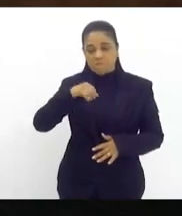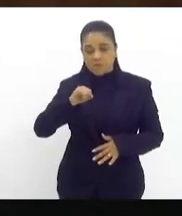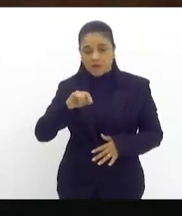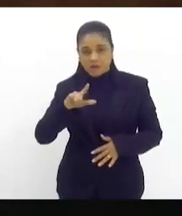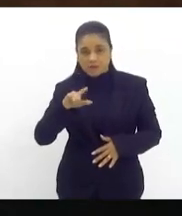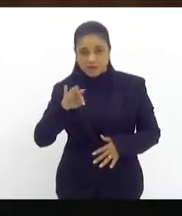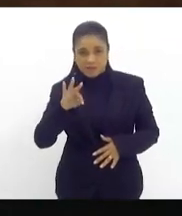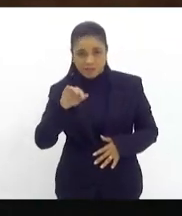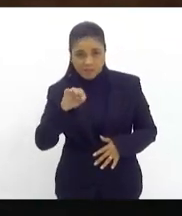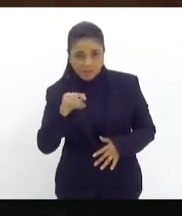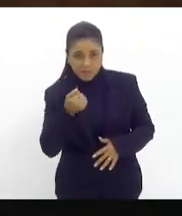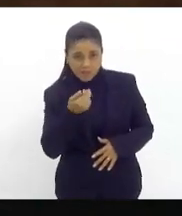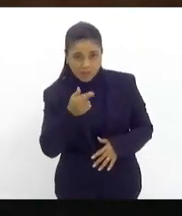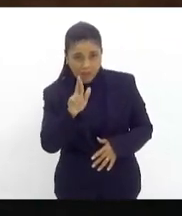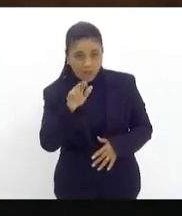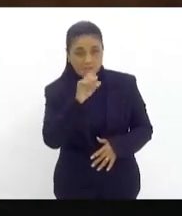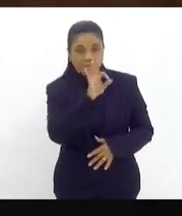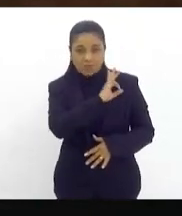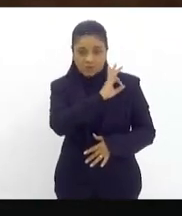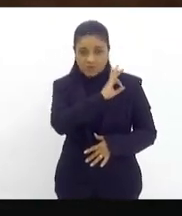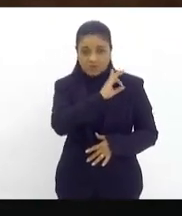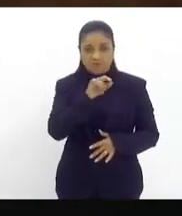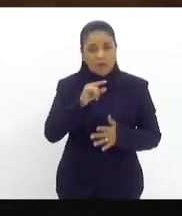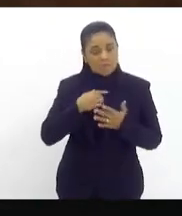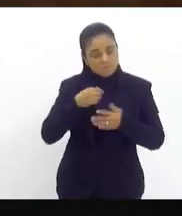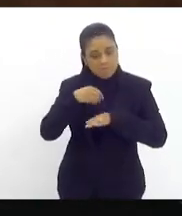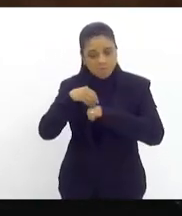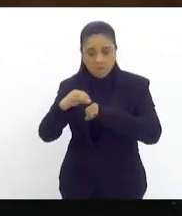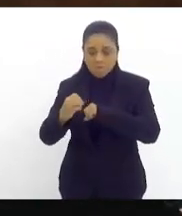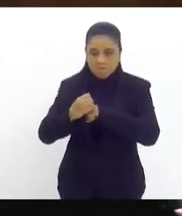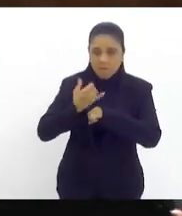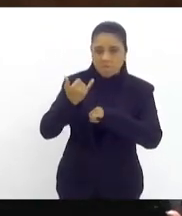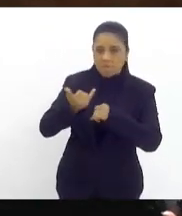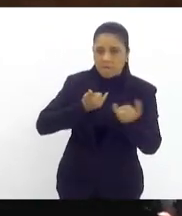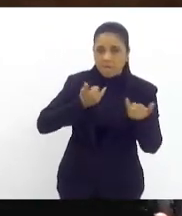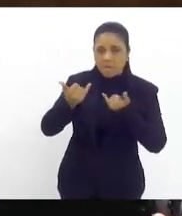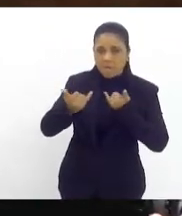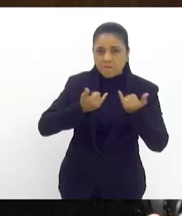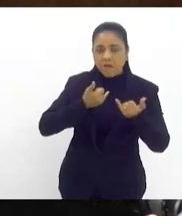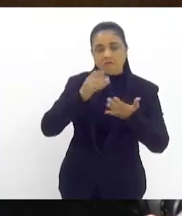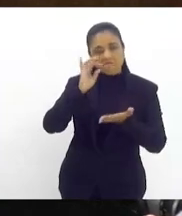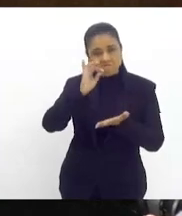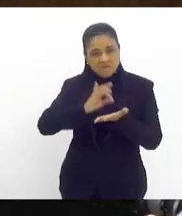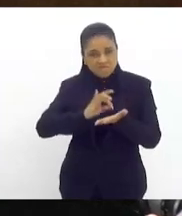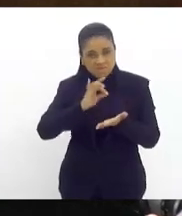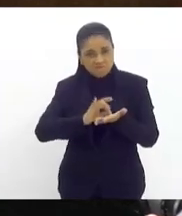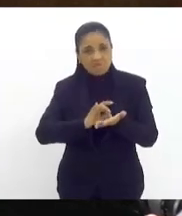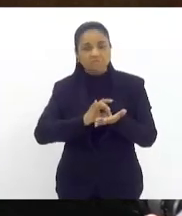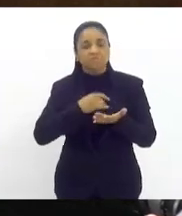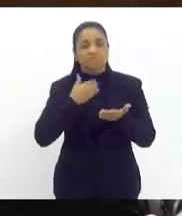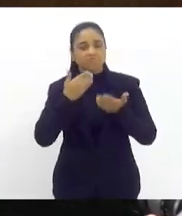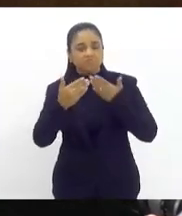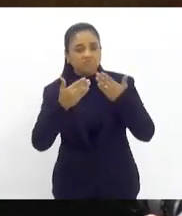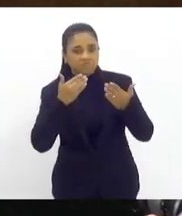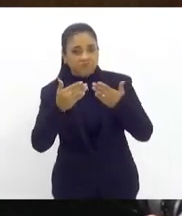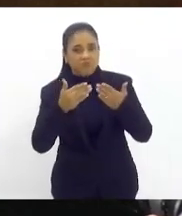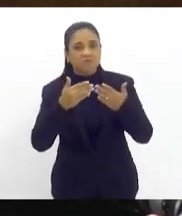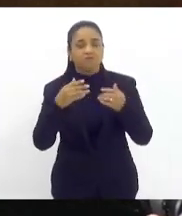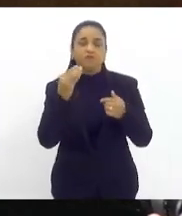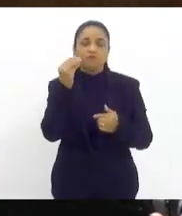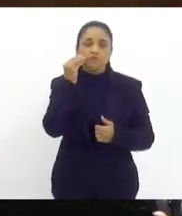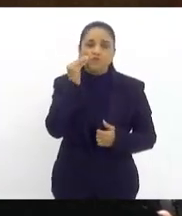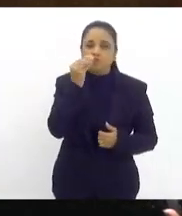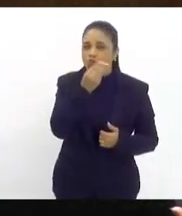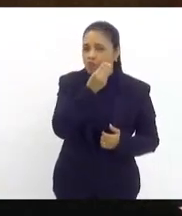verdades, muita realidade do que acontece. Então, estou aqui para mandar um abraço para ela, um beijo. Lenise, isso aí é para você,